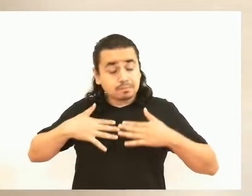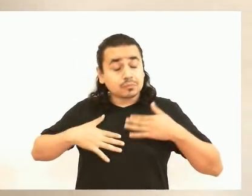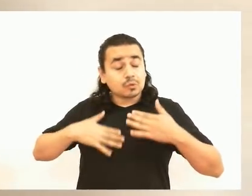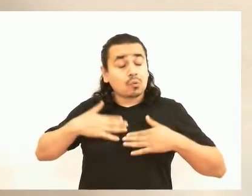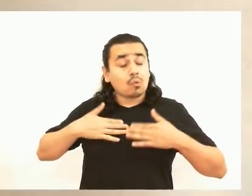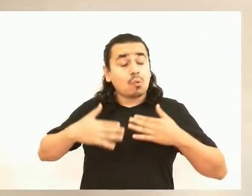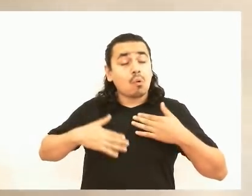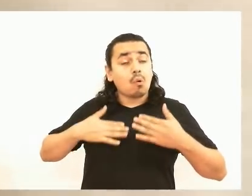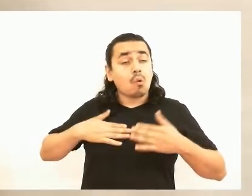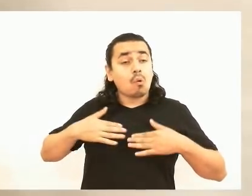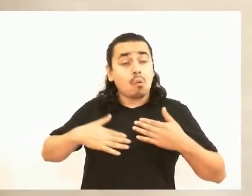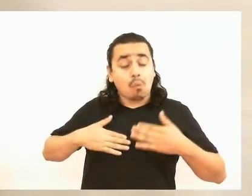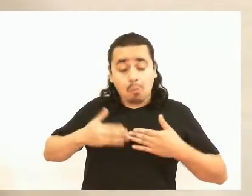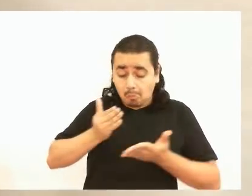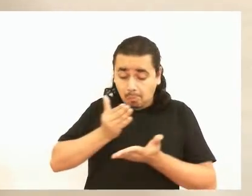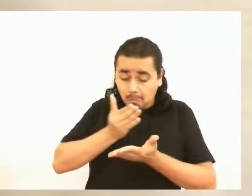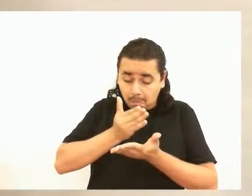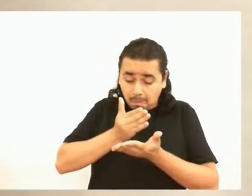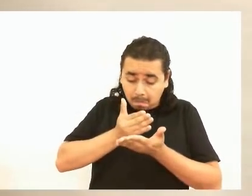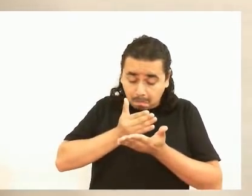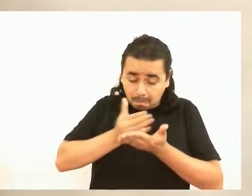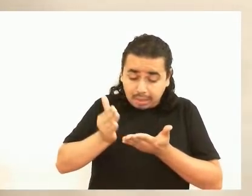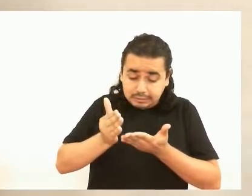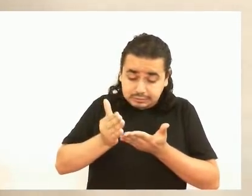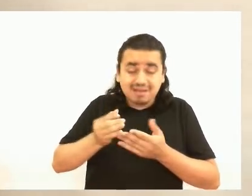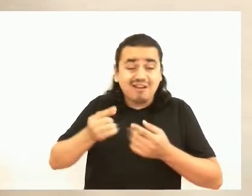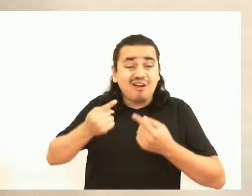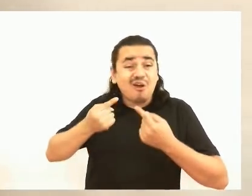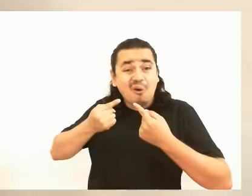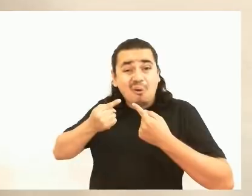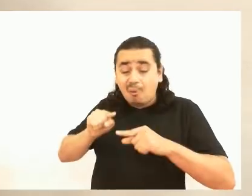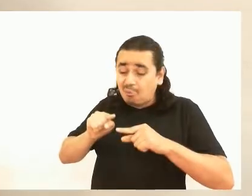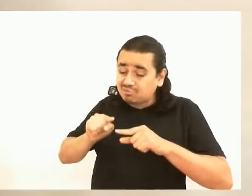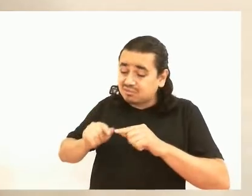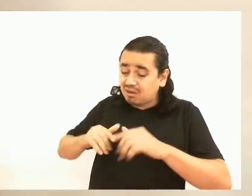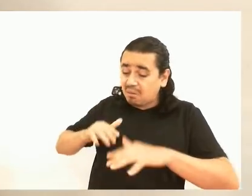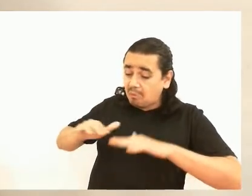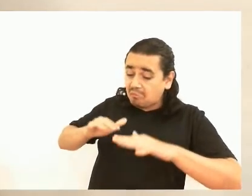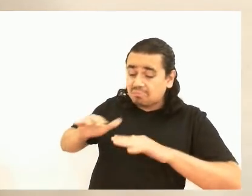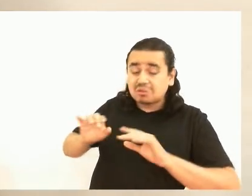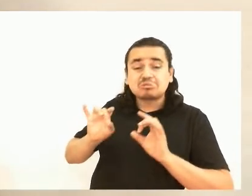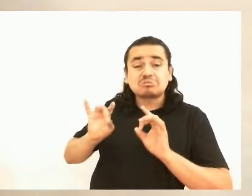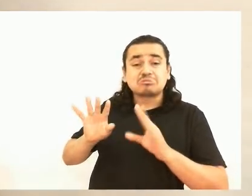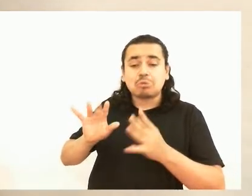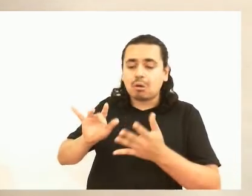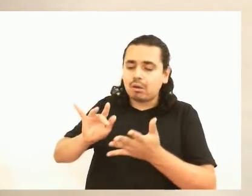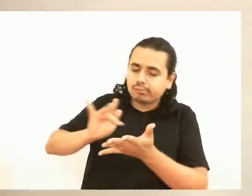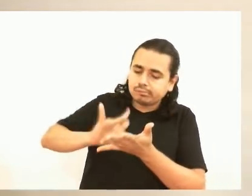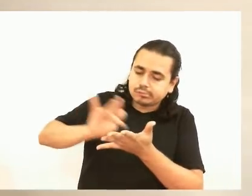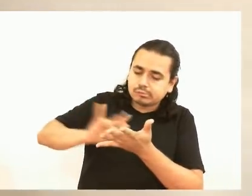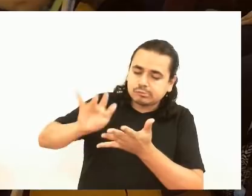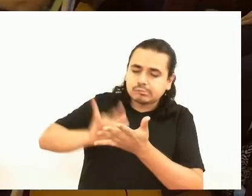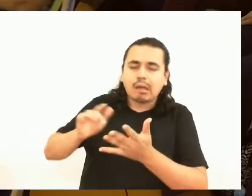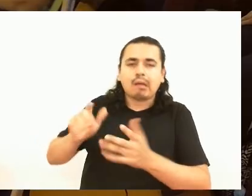concorrer com esse movimento só de tela dá pra entender o que estou falando